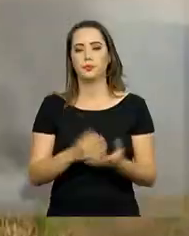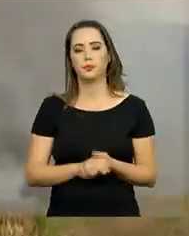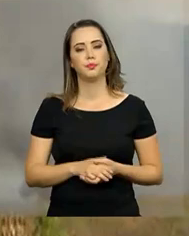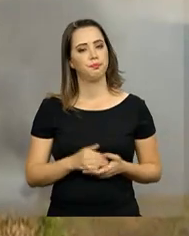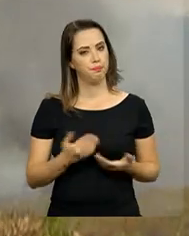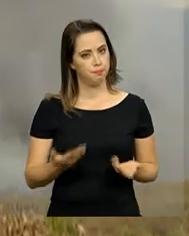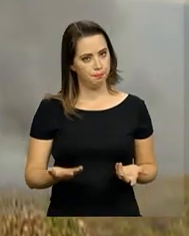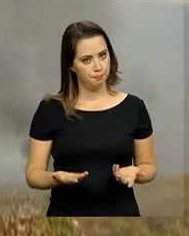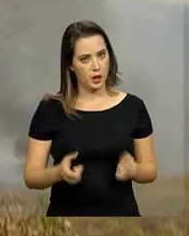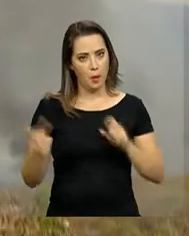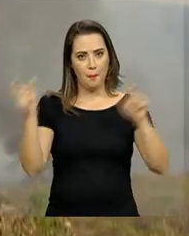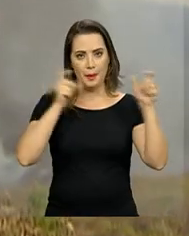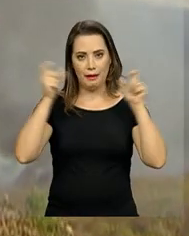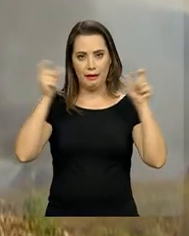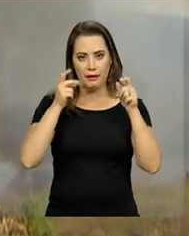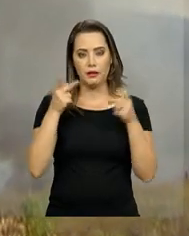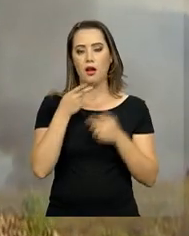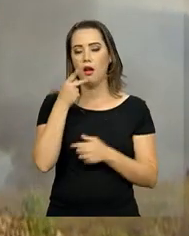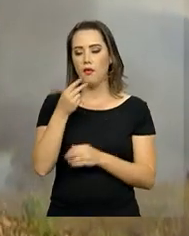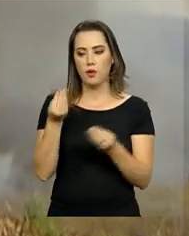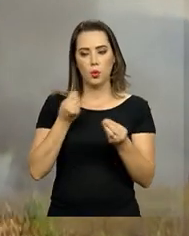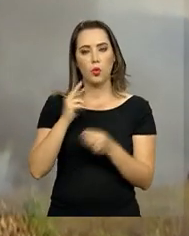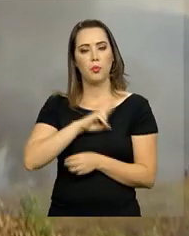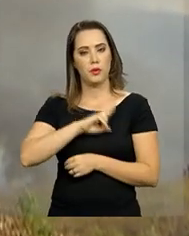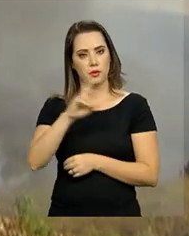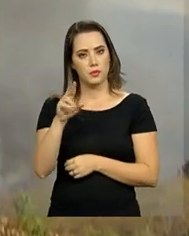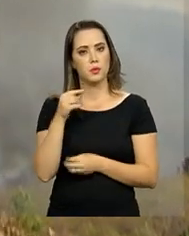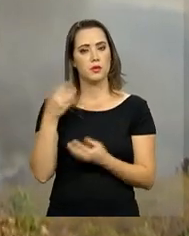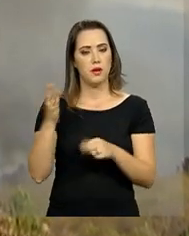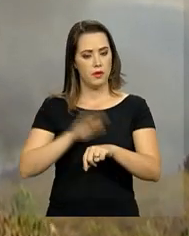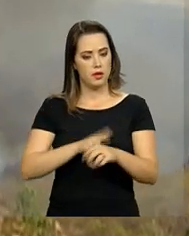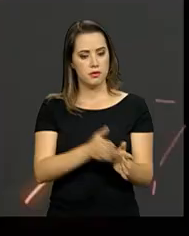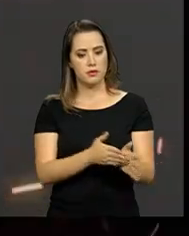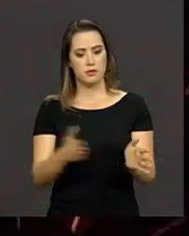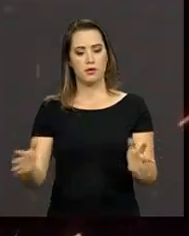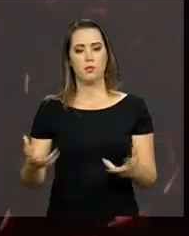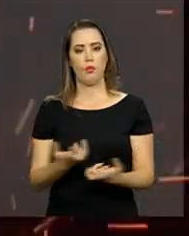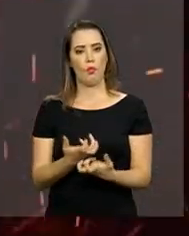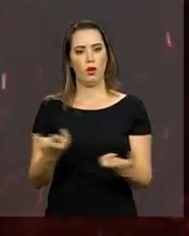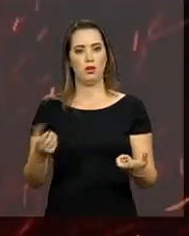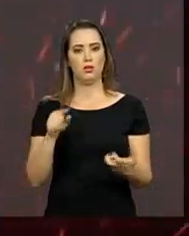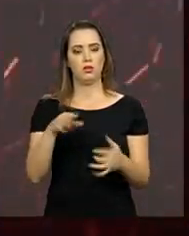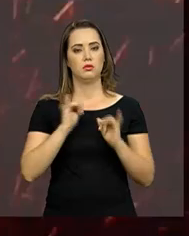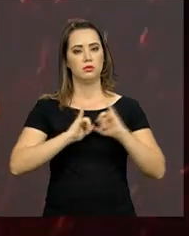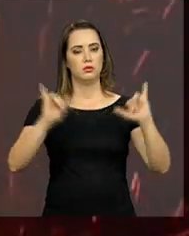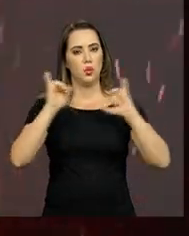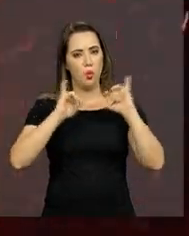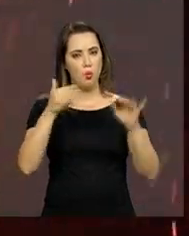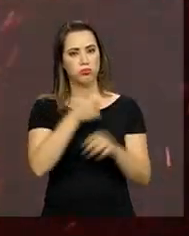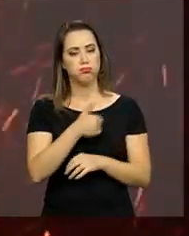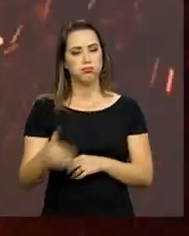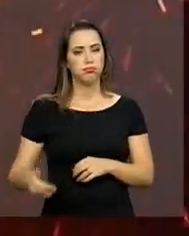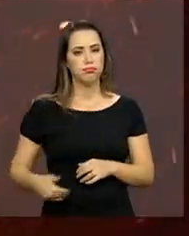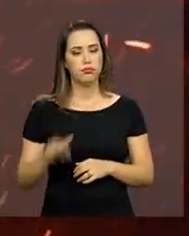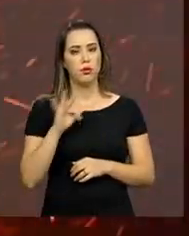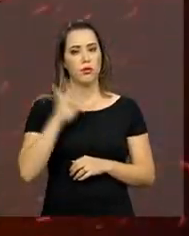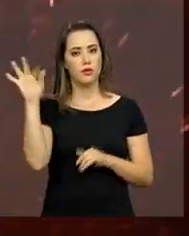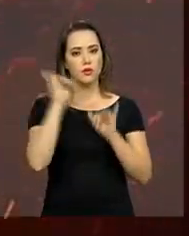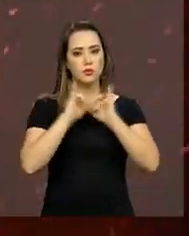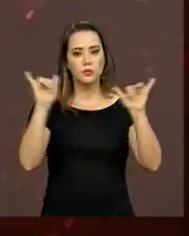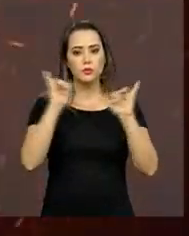incêndio e orientar sobre a conduta responsável nesse período de seca o governo federal lançou uma campanha com o slogan